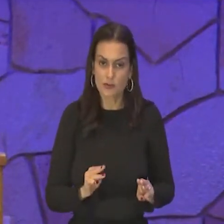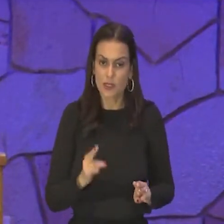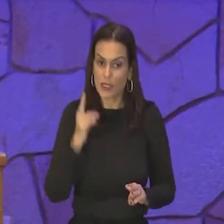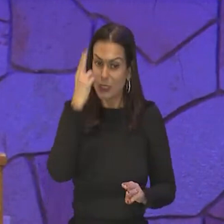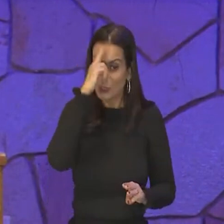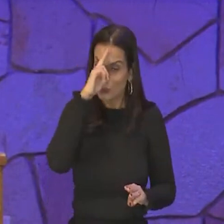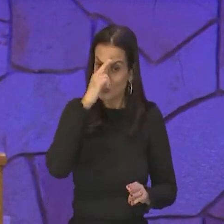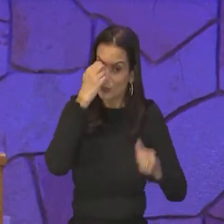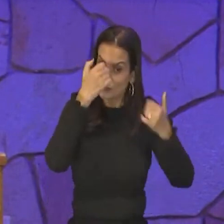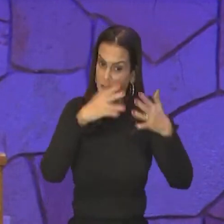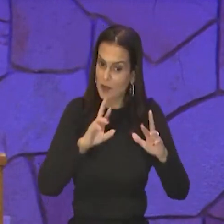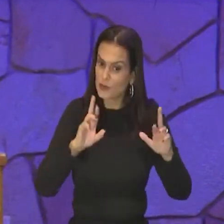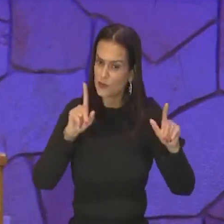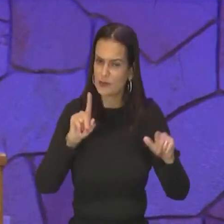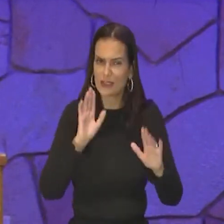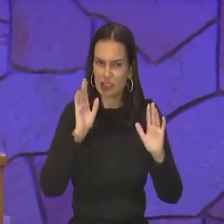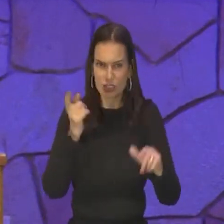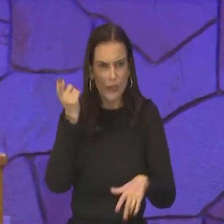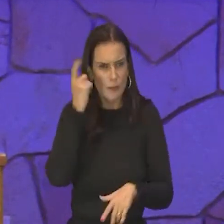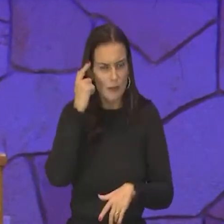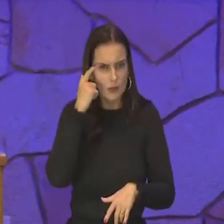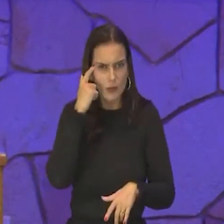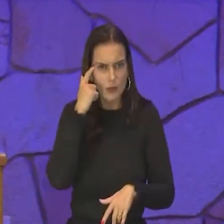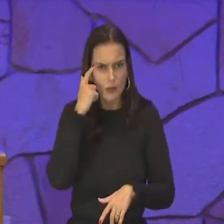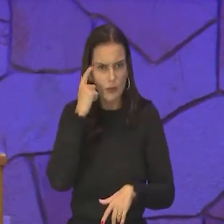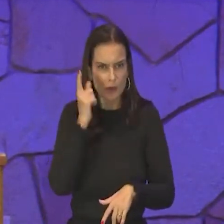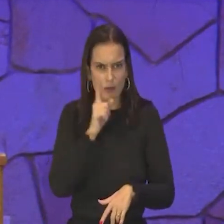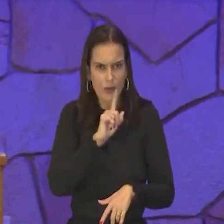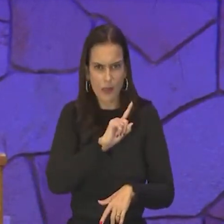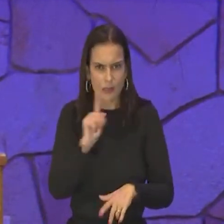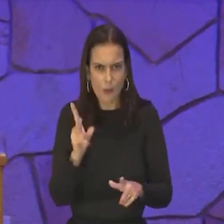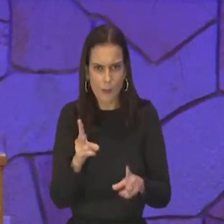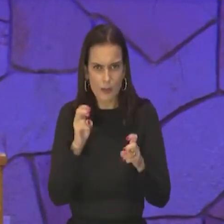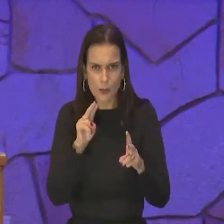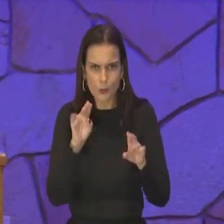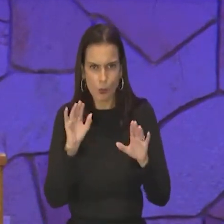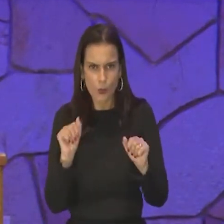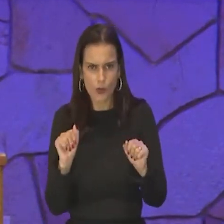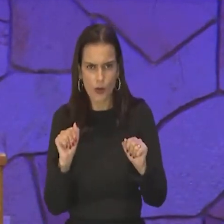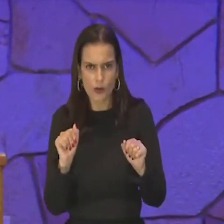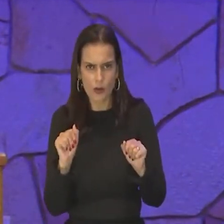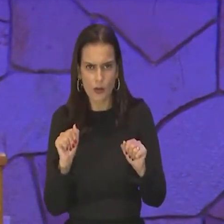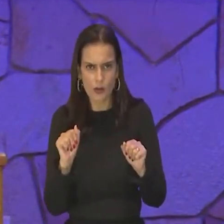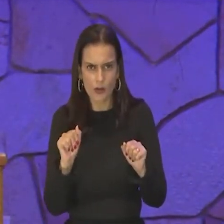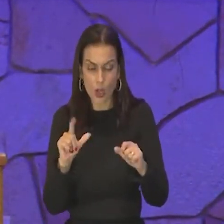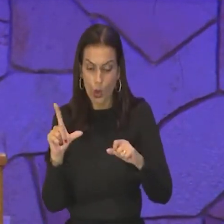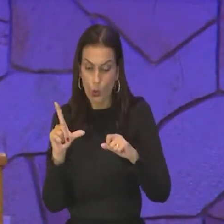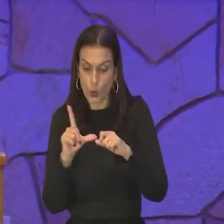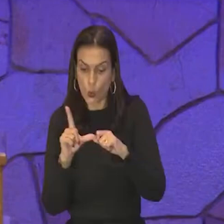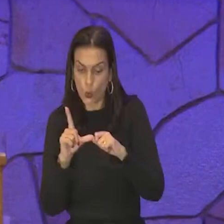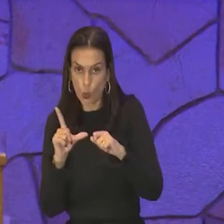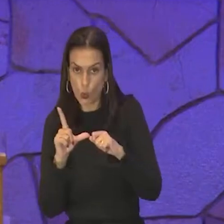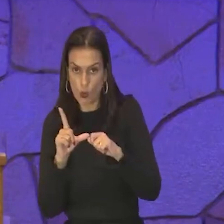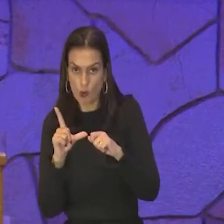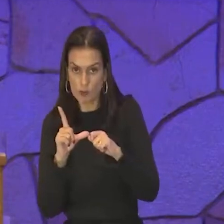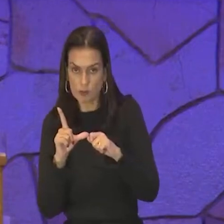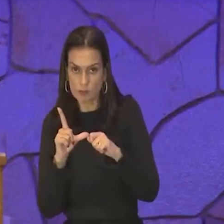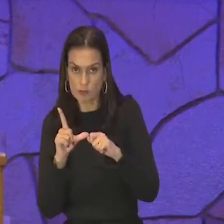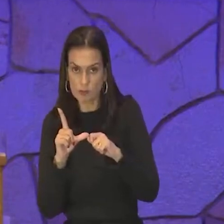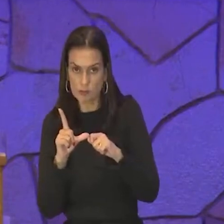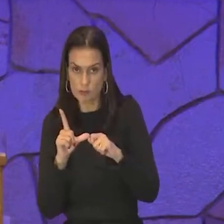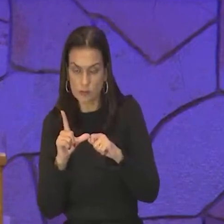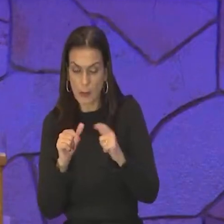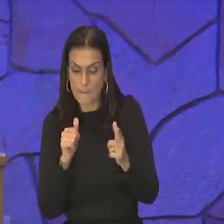Os irmãos já pensaram nisso? Nunca ninguém observou esta narrativa, que aqui em Lucas, ele